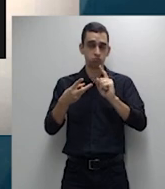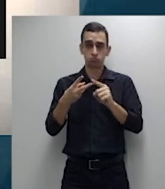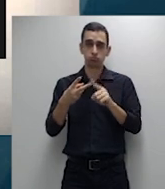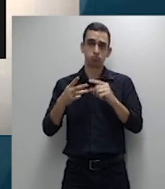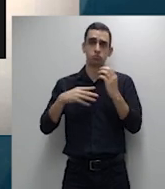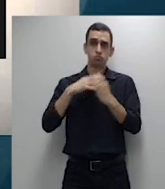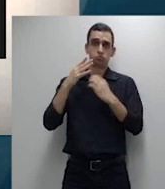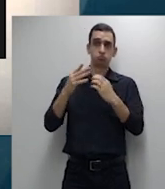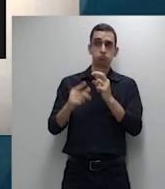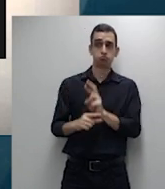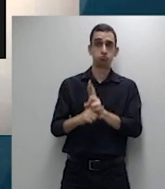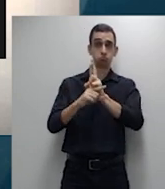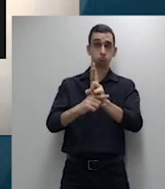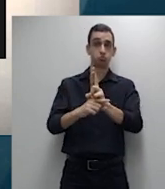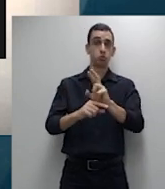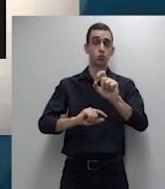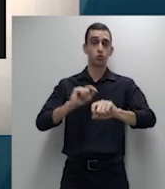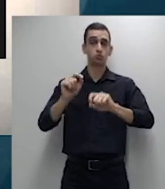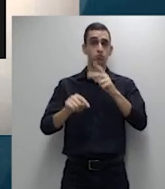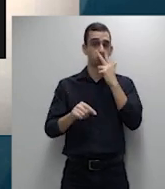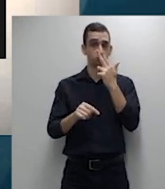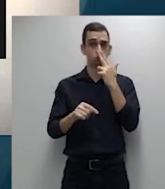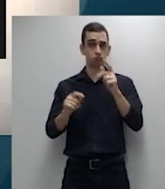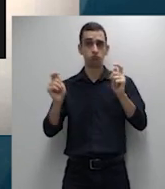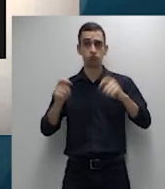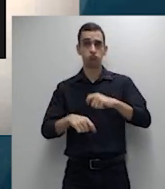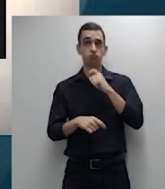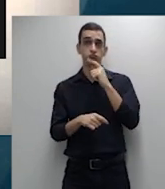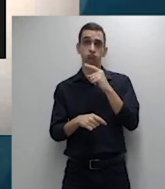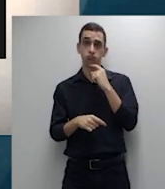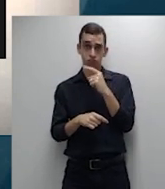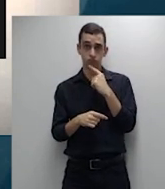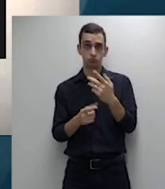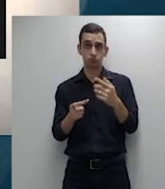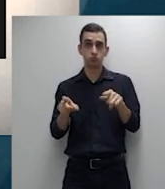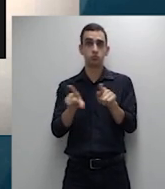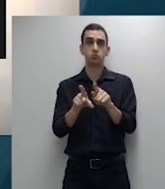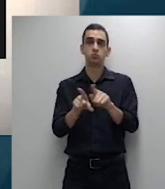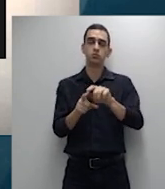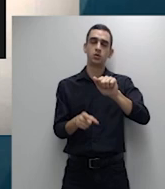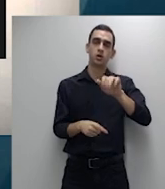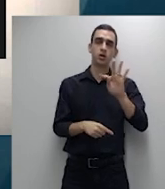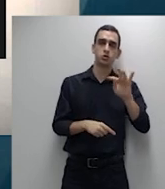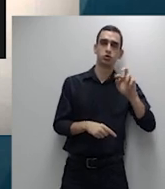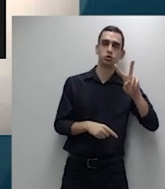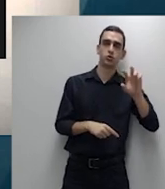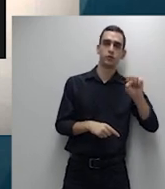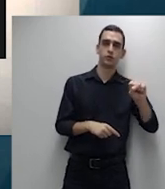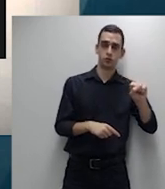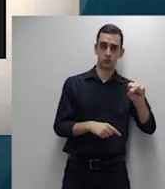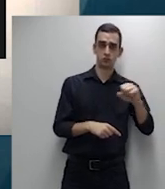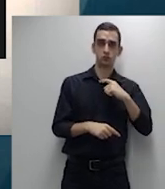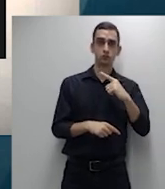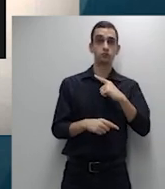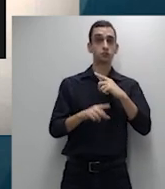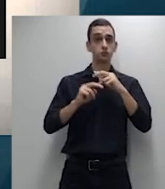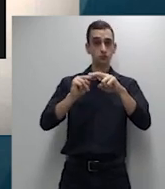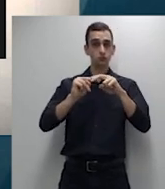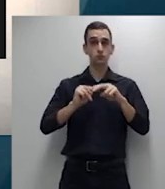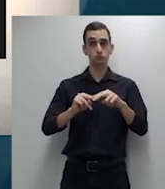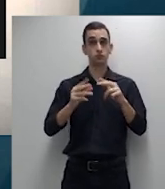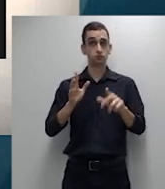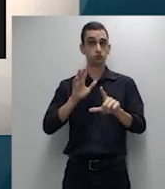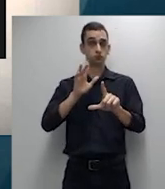dito que haveria vício de incompetência relativa desses artigos relativamente à cidade portanto essa lei foi